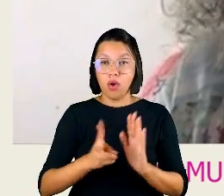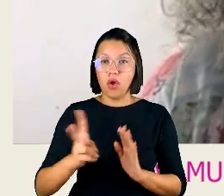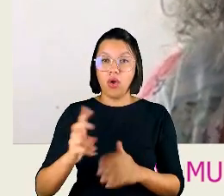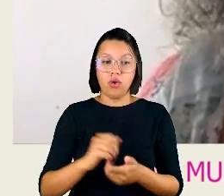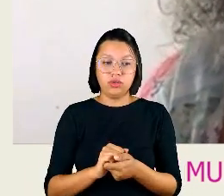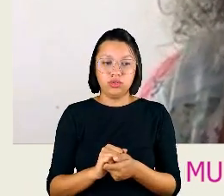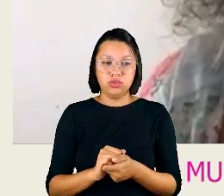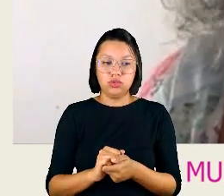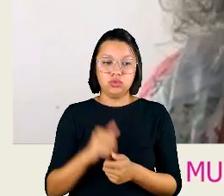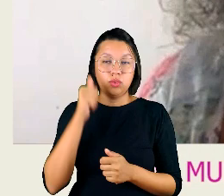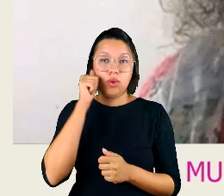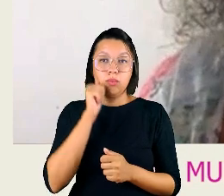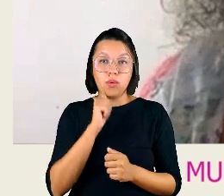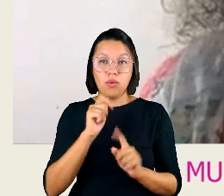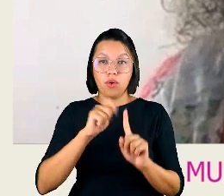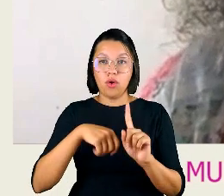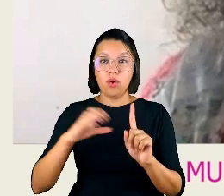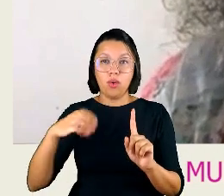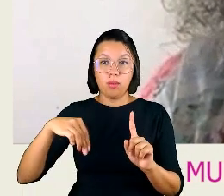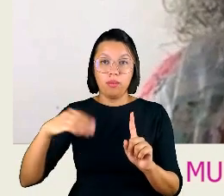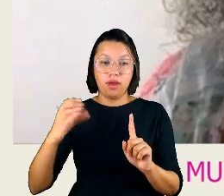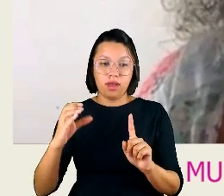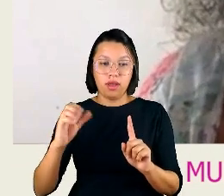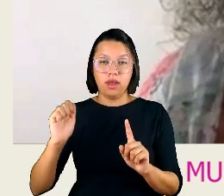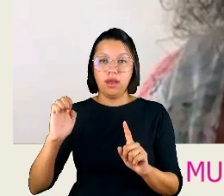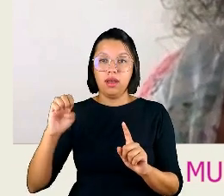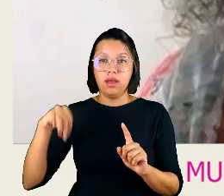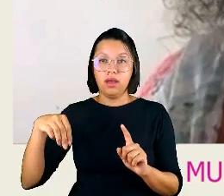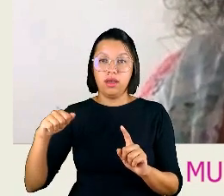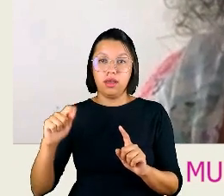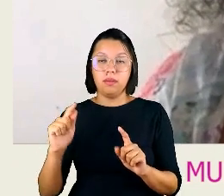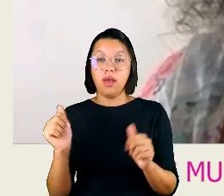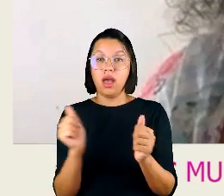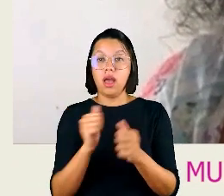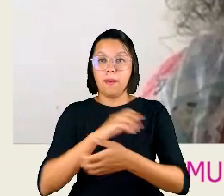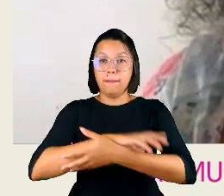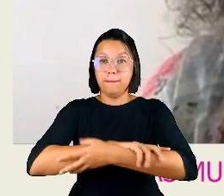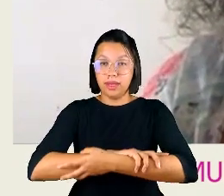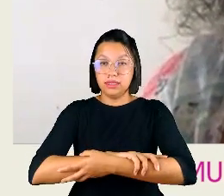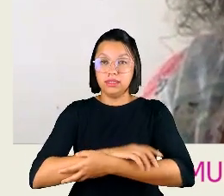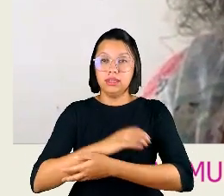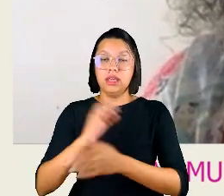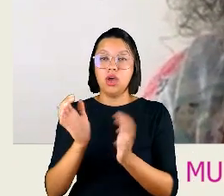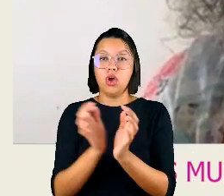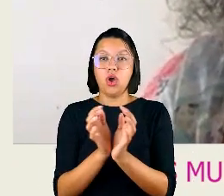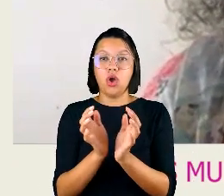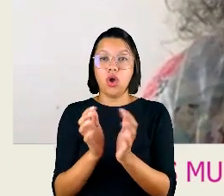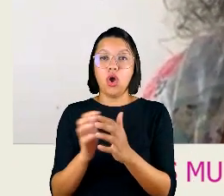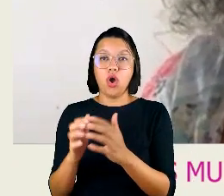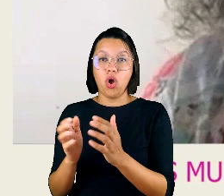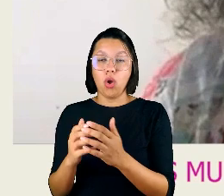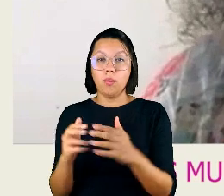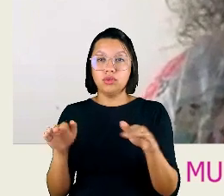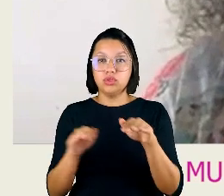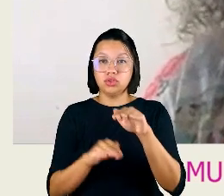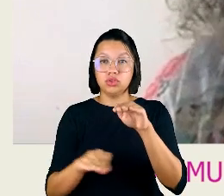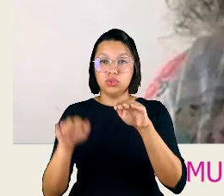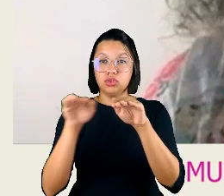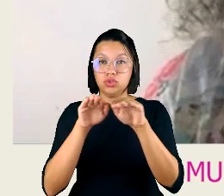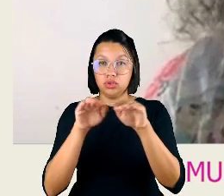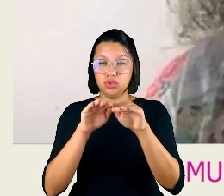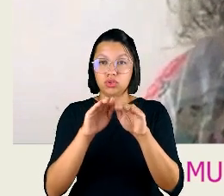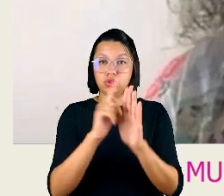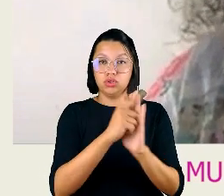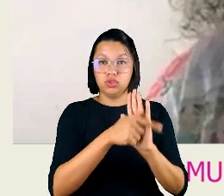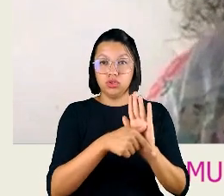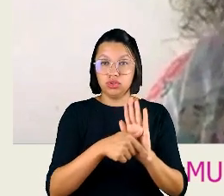Março, pela EMAG, em parceria com a Comissão de Equidade de Gênero do TRF3, dia 22